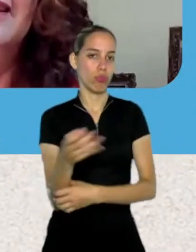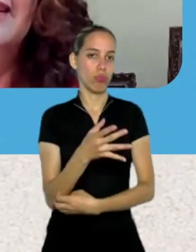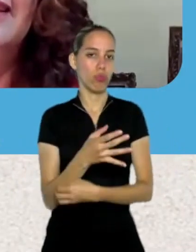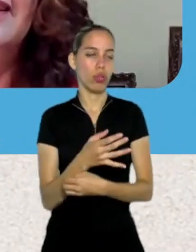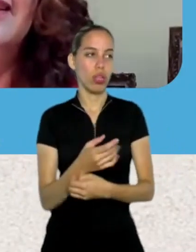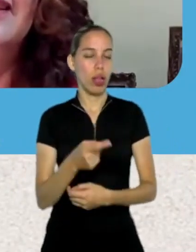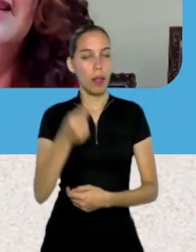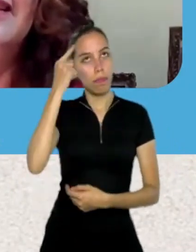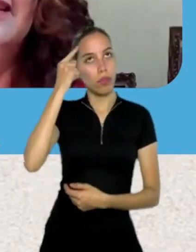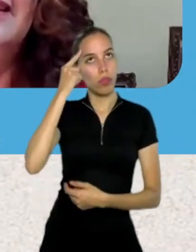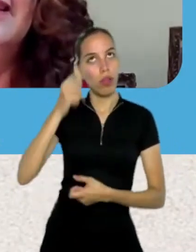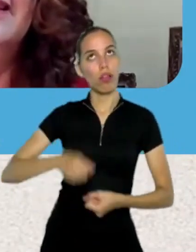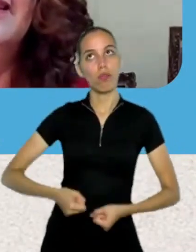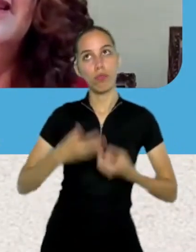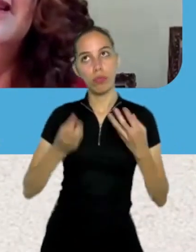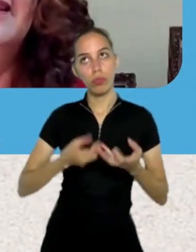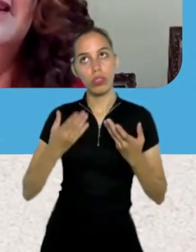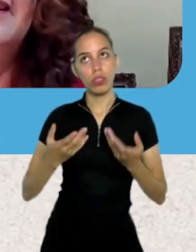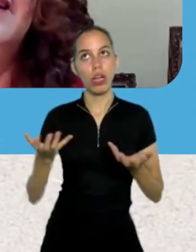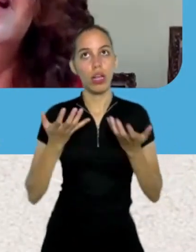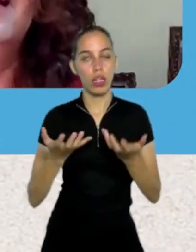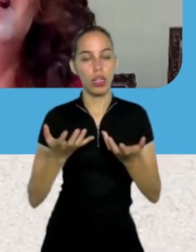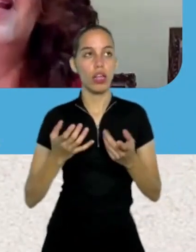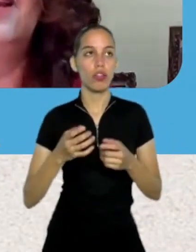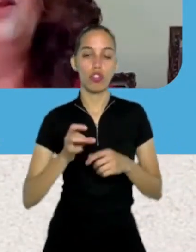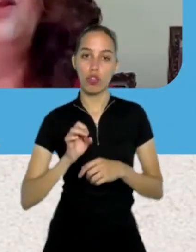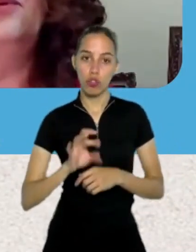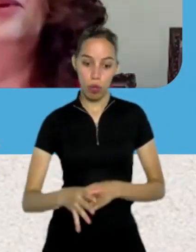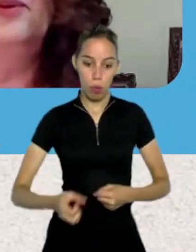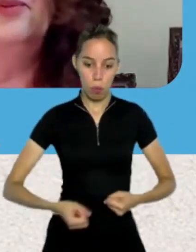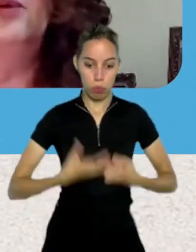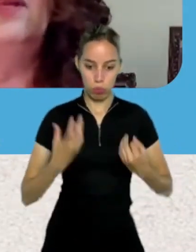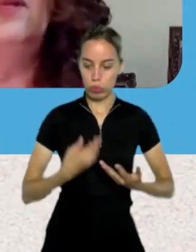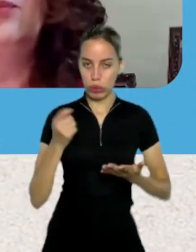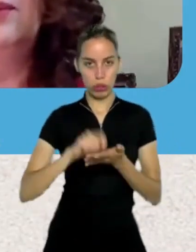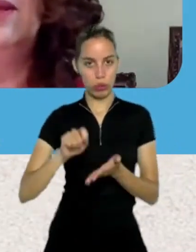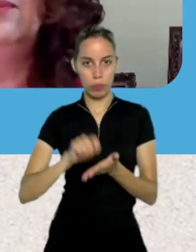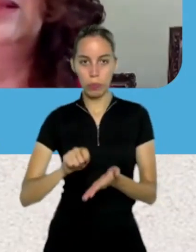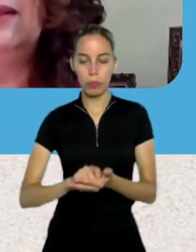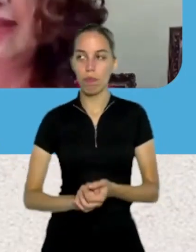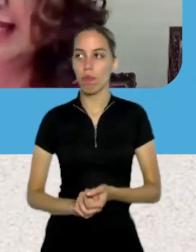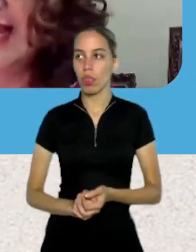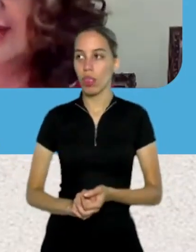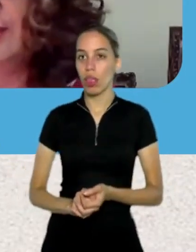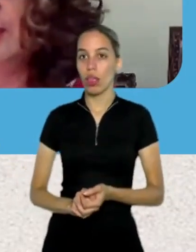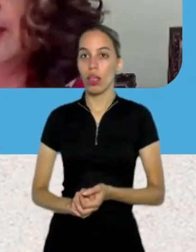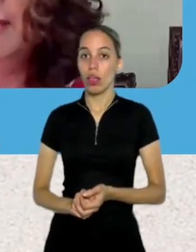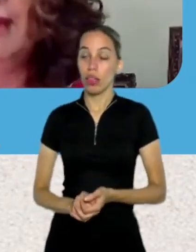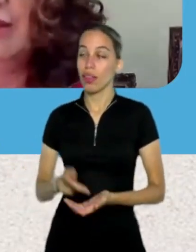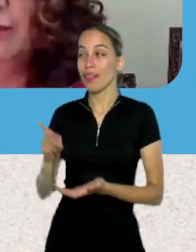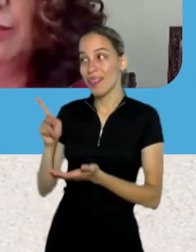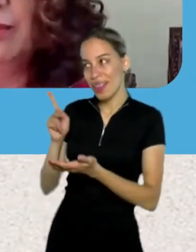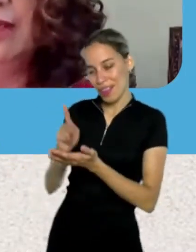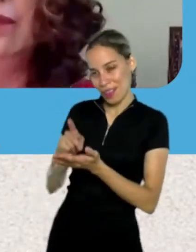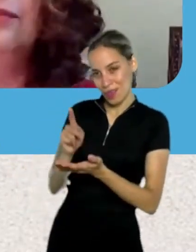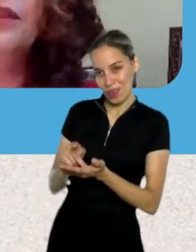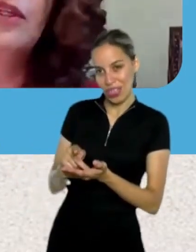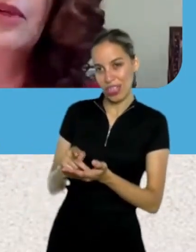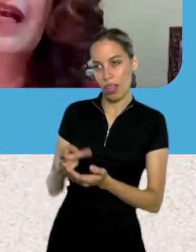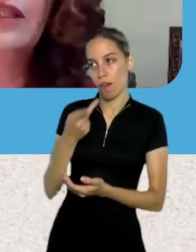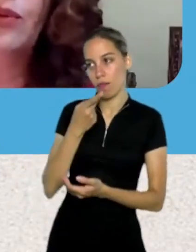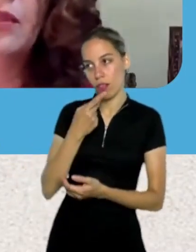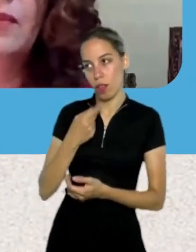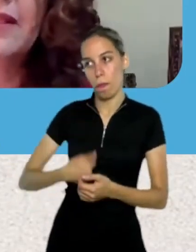dedicar a escrever poesia para ser publicada. Eu publiquei o primeiro. Na verdade, eu sempre falo que o meu primeiro livro